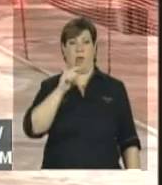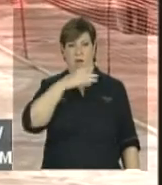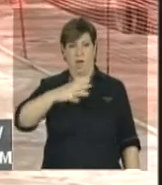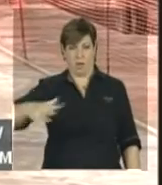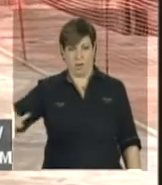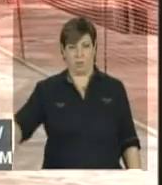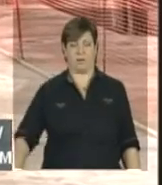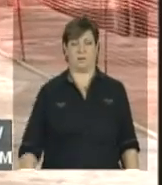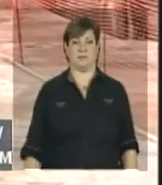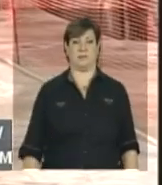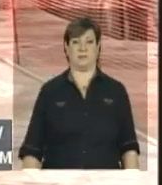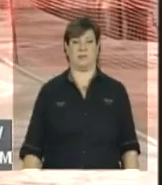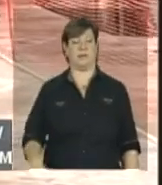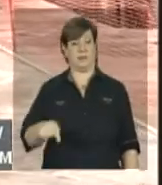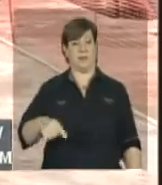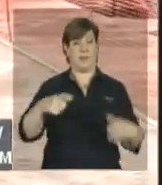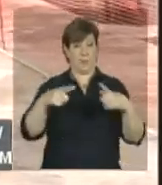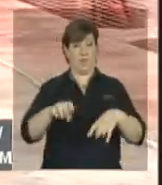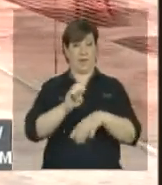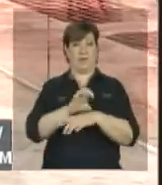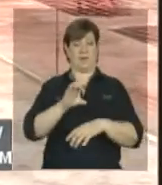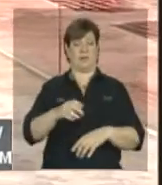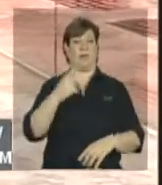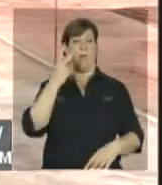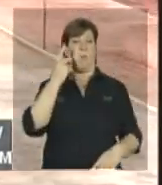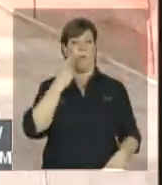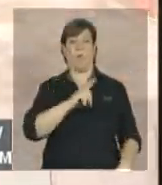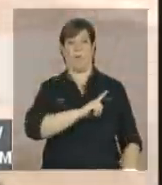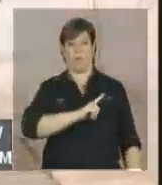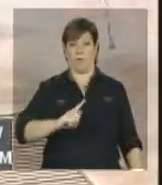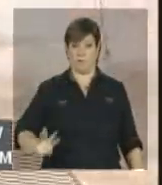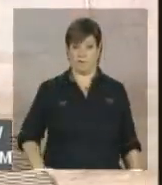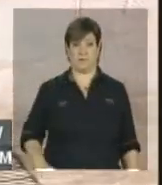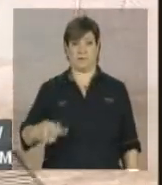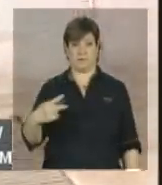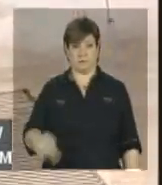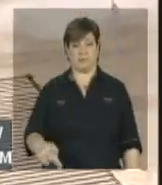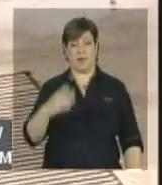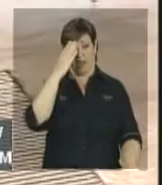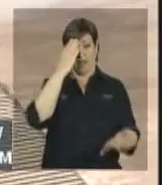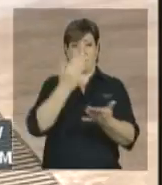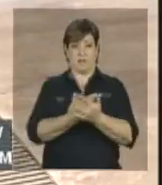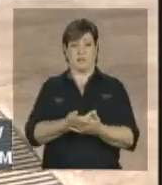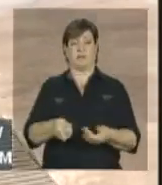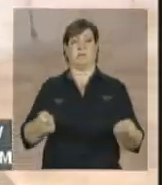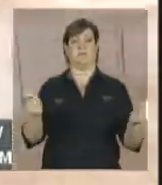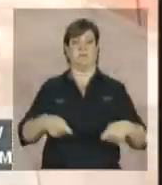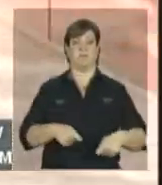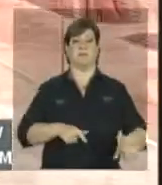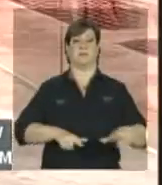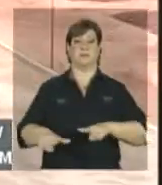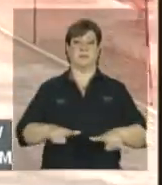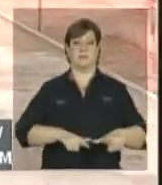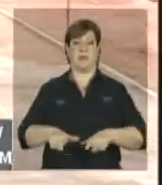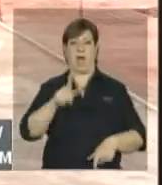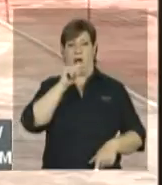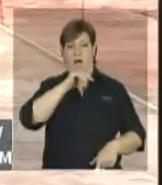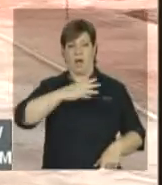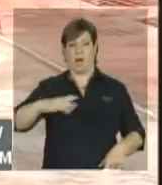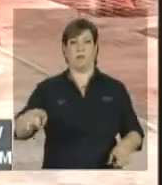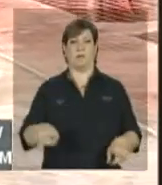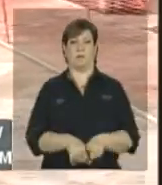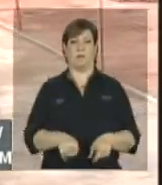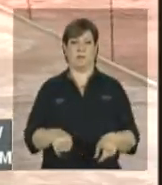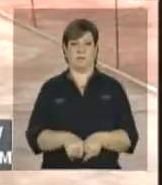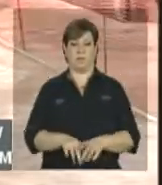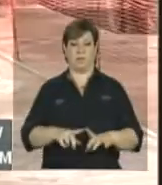E o Estado do Ceará, o governo do Estado do Ceará, aposta no potencial hídrico, também em